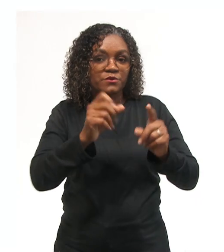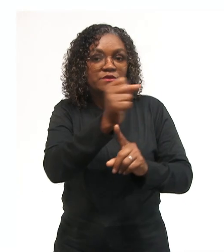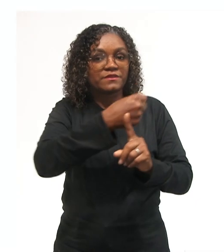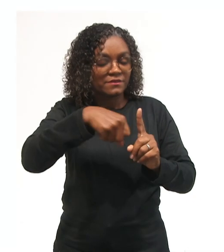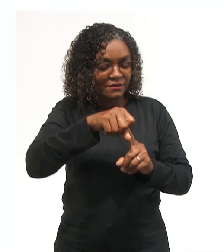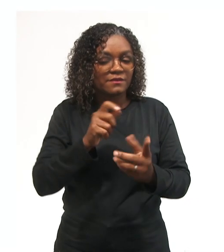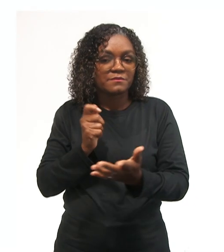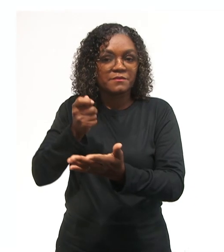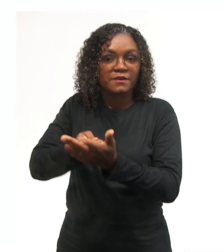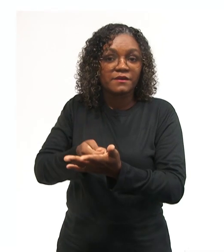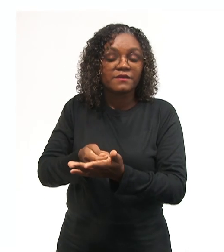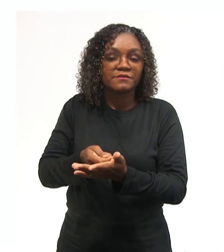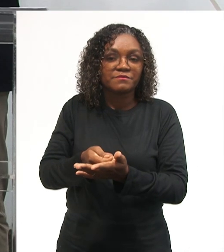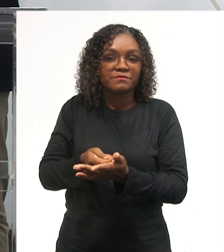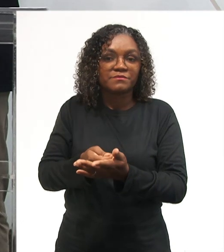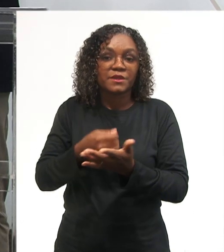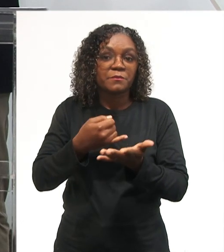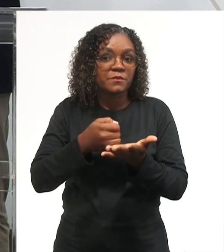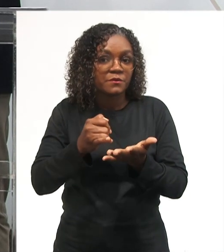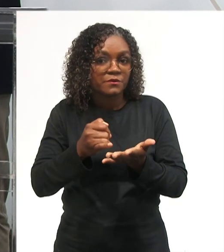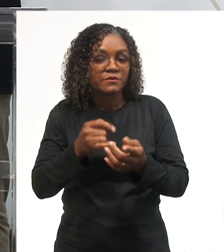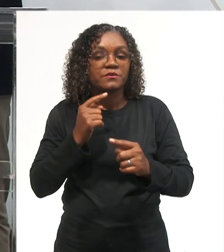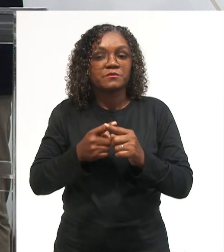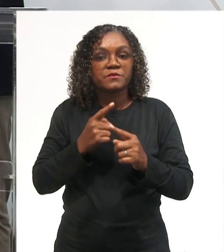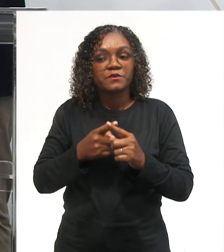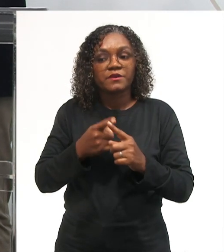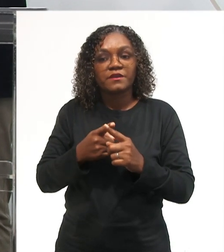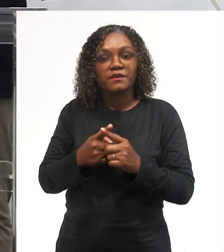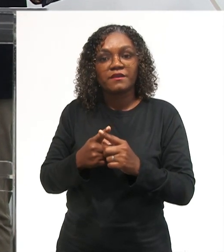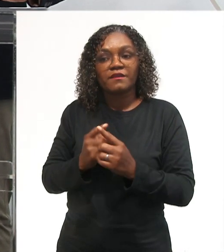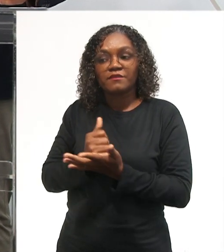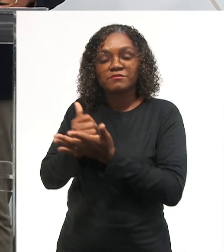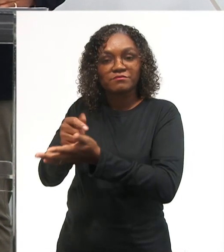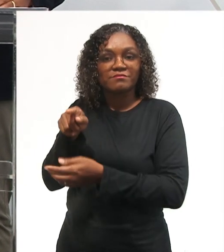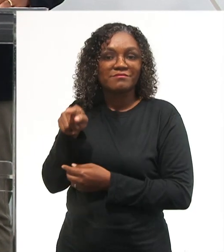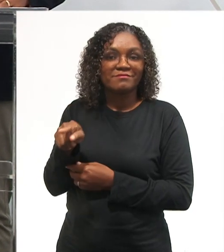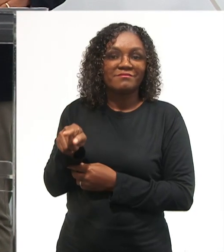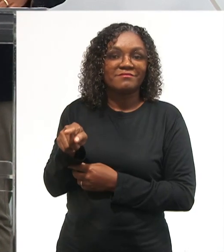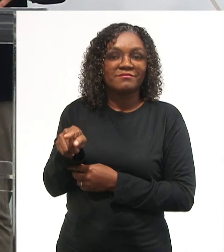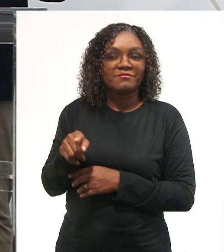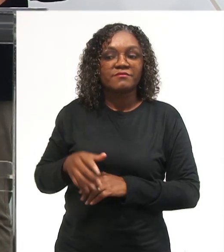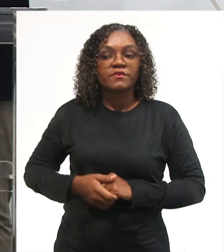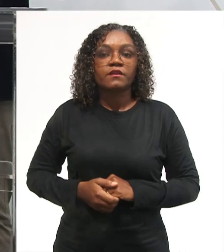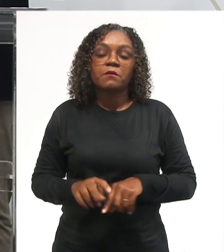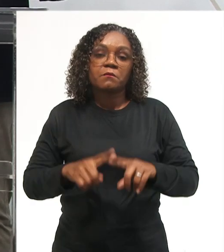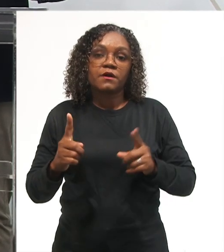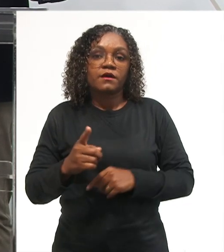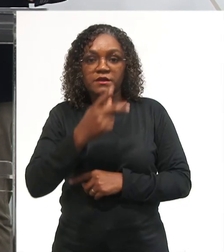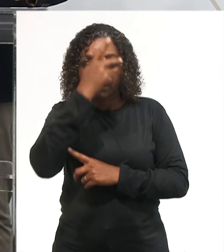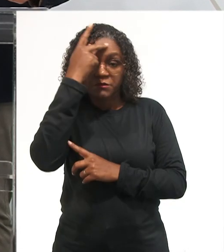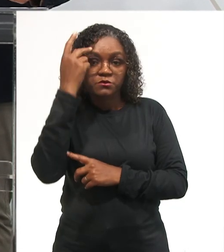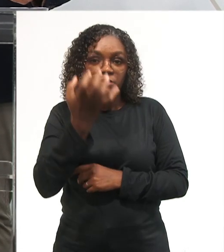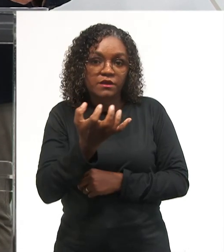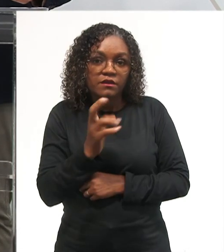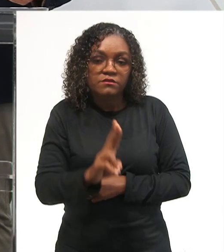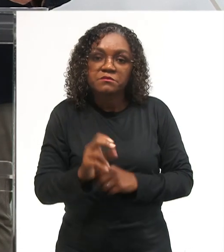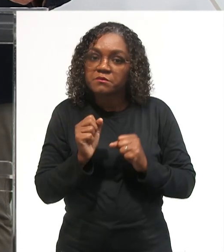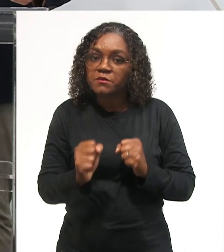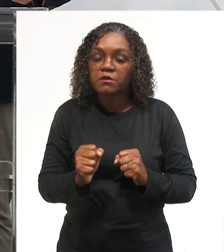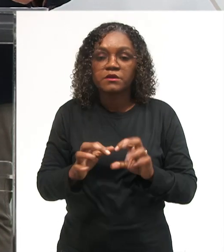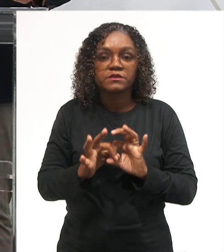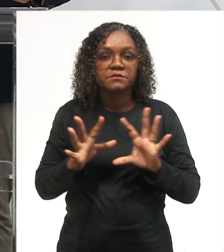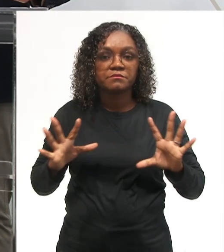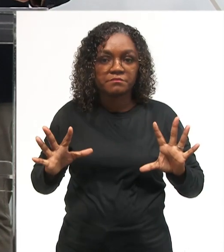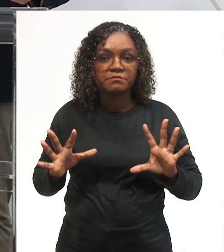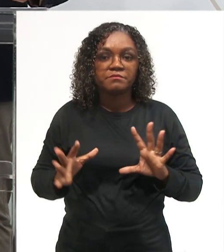existam, mas no momento em que essa pessoa desejar, ela pode então se dirigir a esse espaço e usar livremente, ela não vai ser impedida de